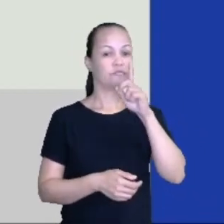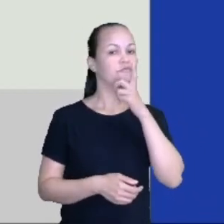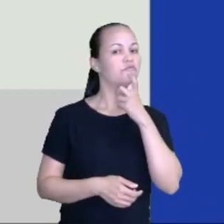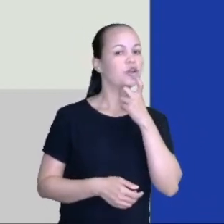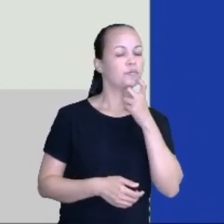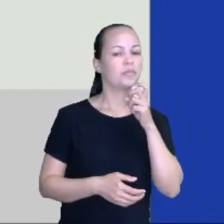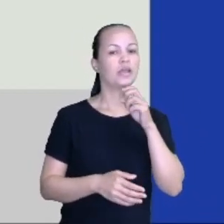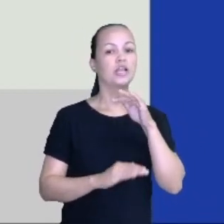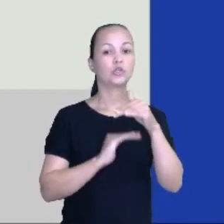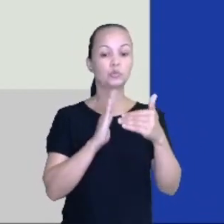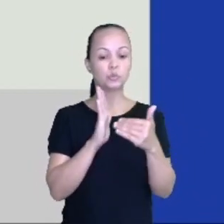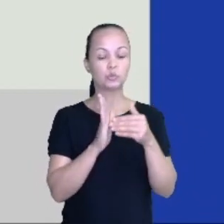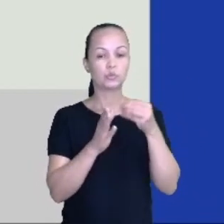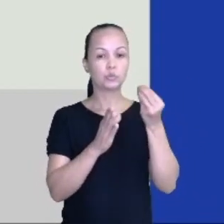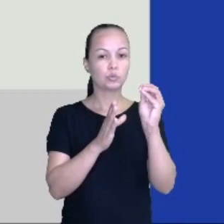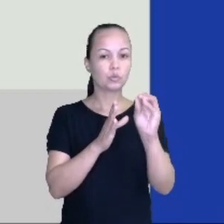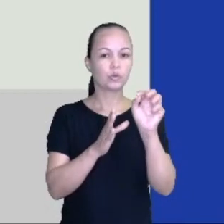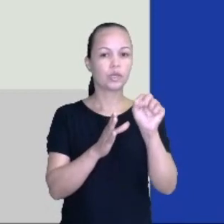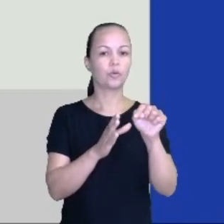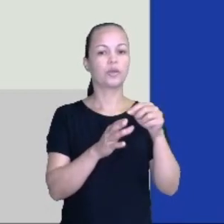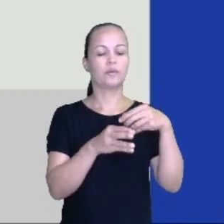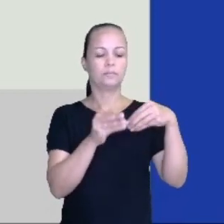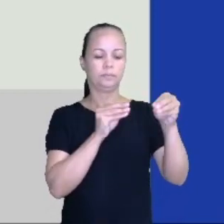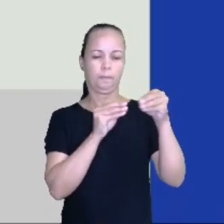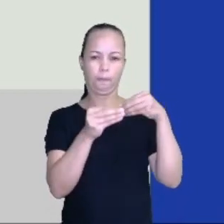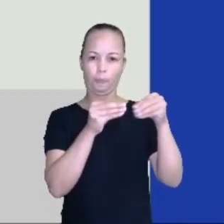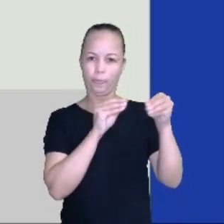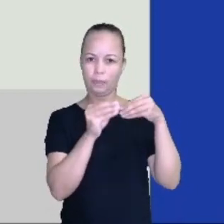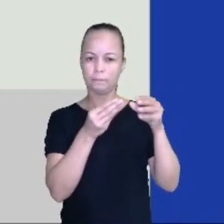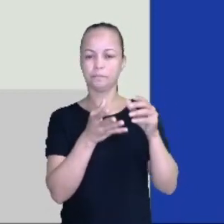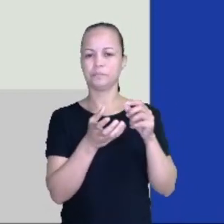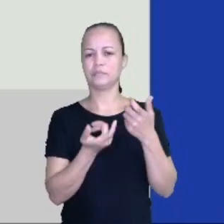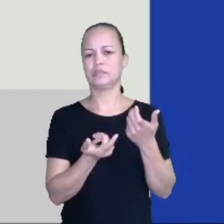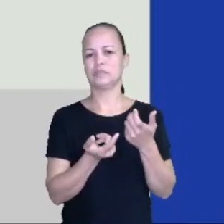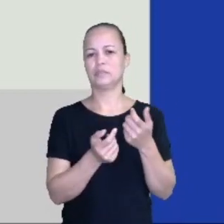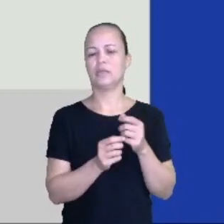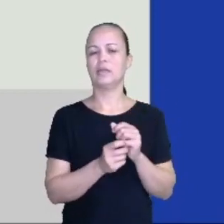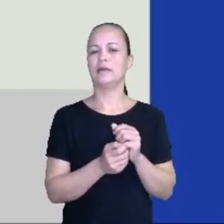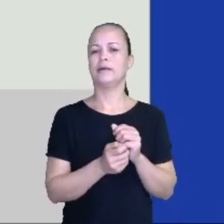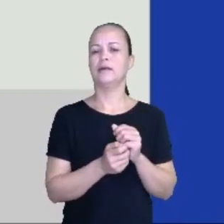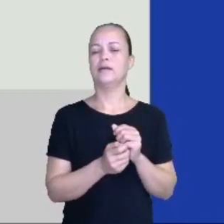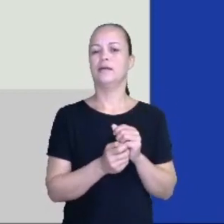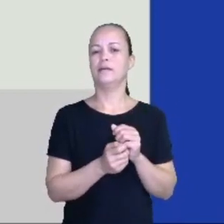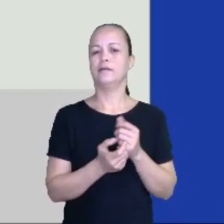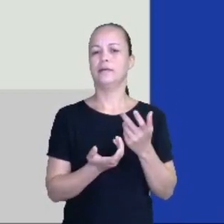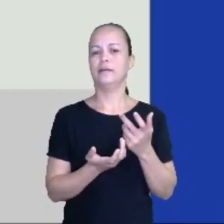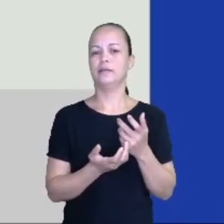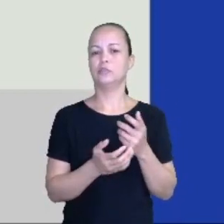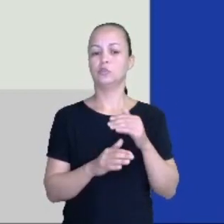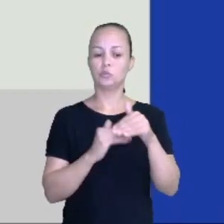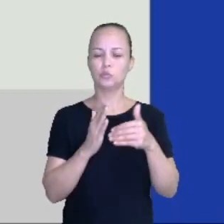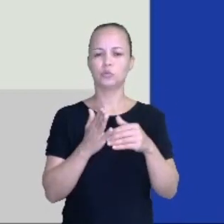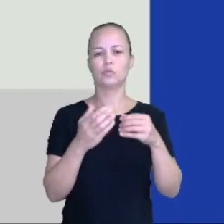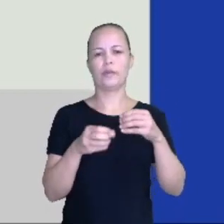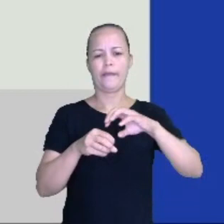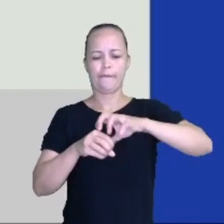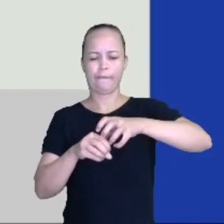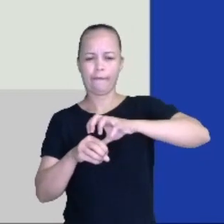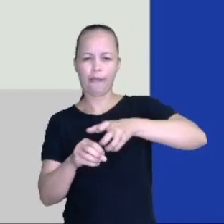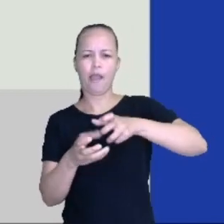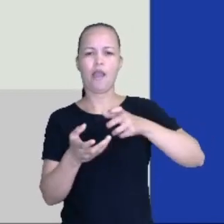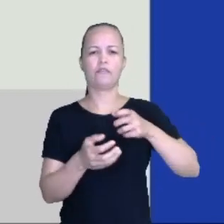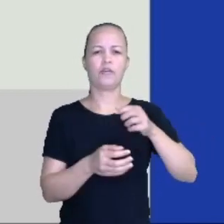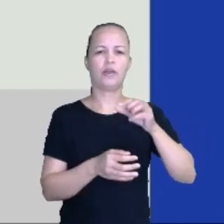colocar tudo que é de plástico e isopor também, tá? Então, tudo que é garrafas de